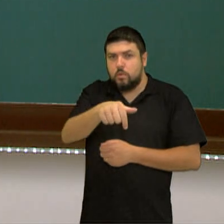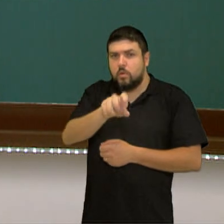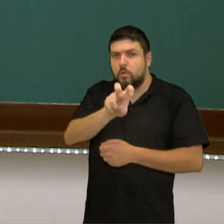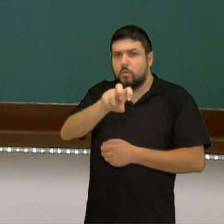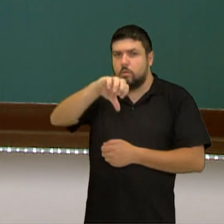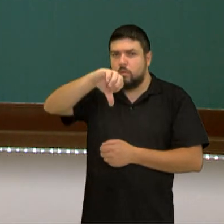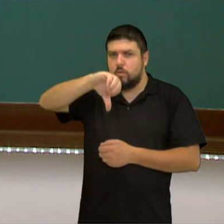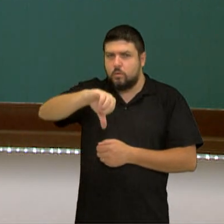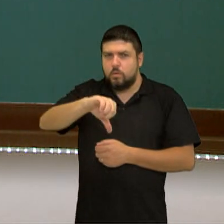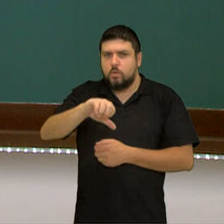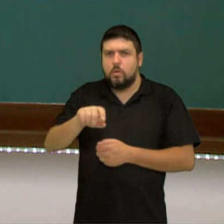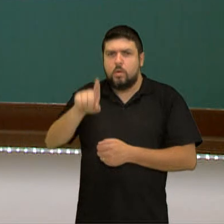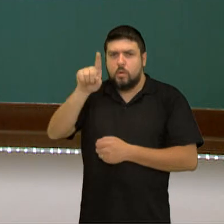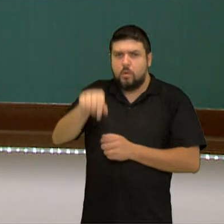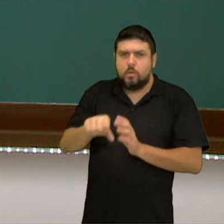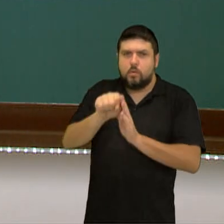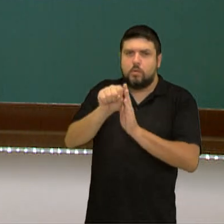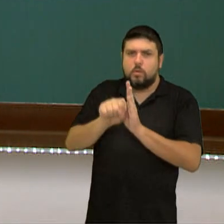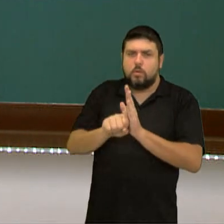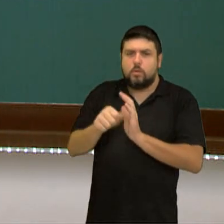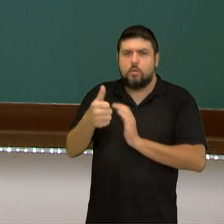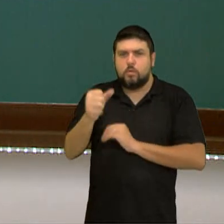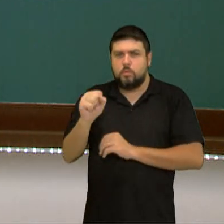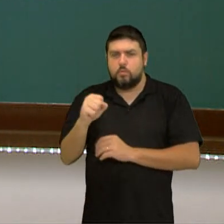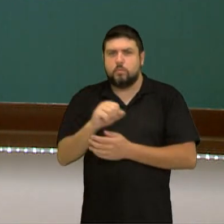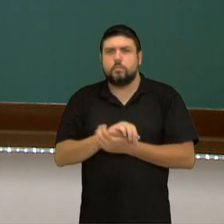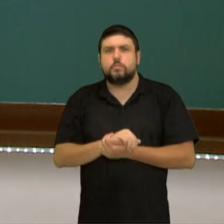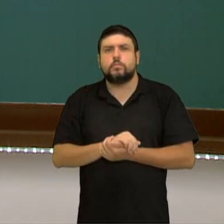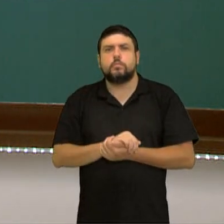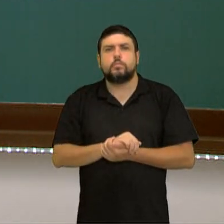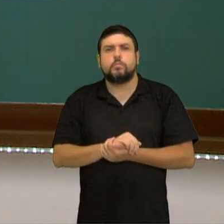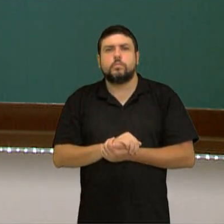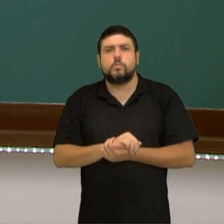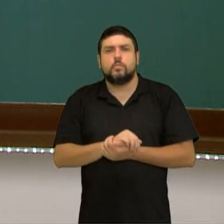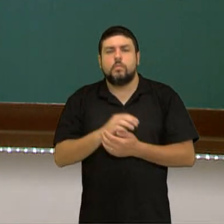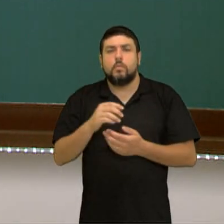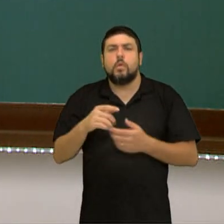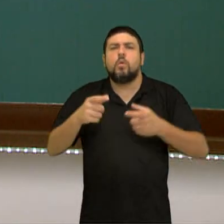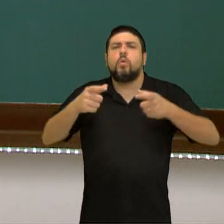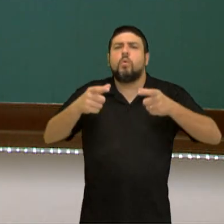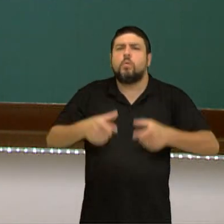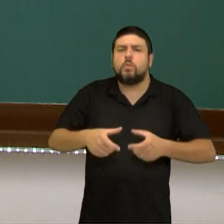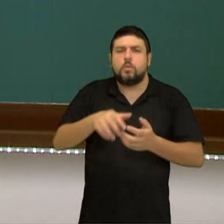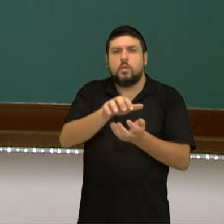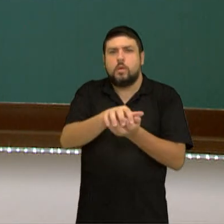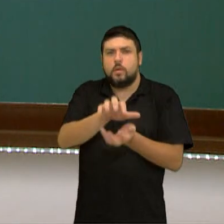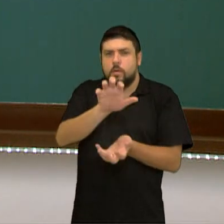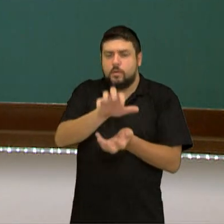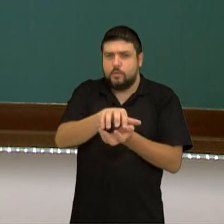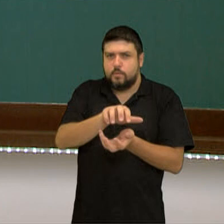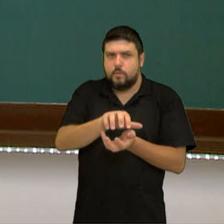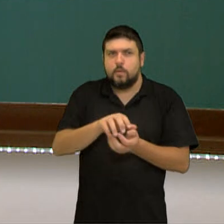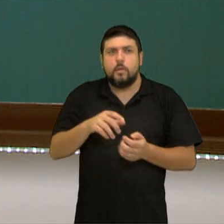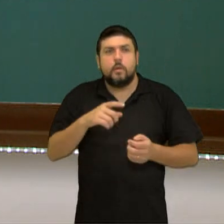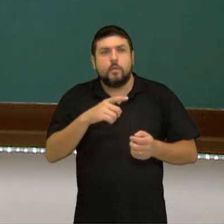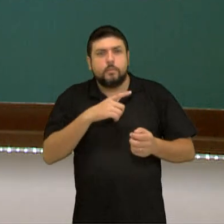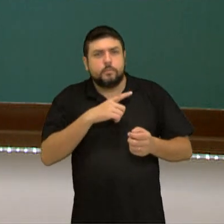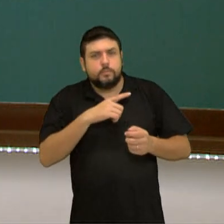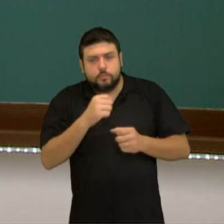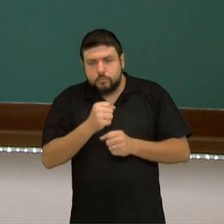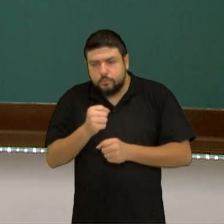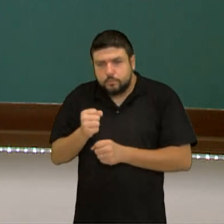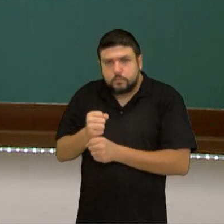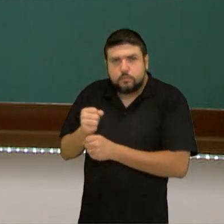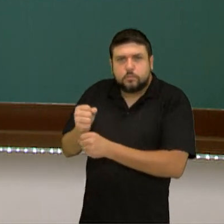século XVIII, né, pessoal? Então Recife com construções mais bem cuidadas, período de riqueza